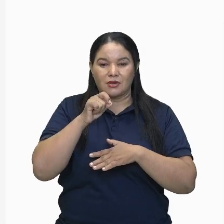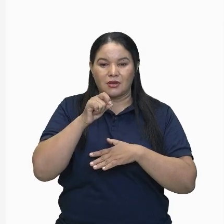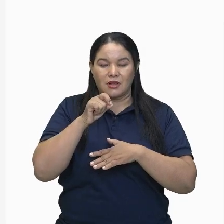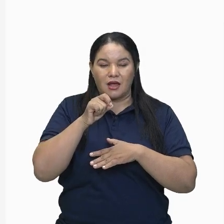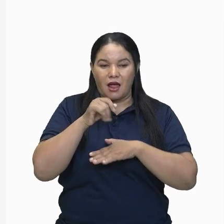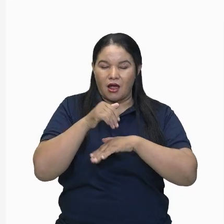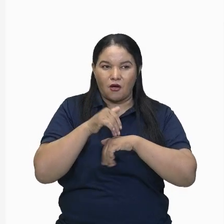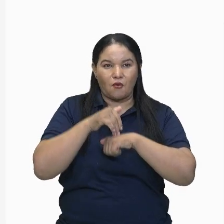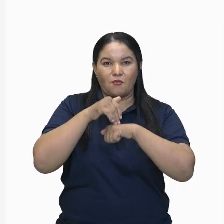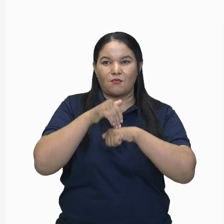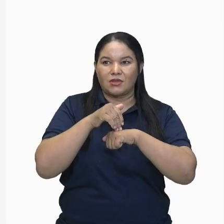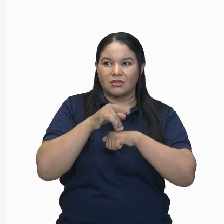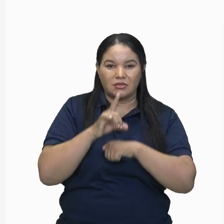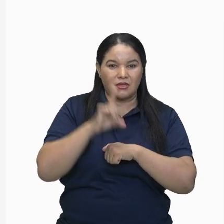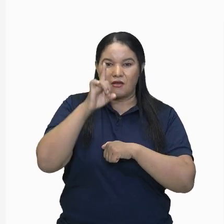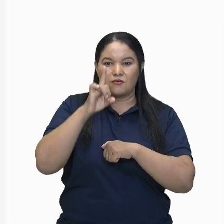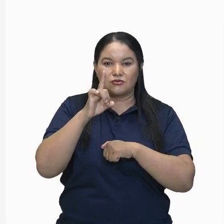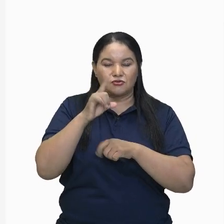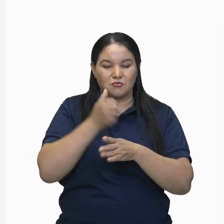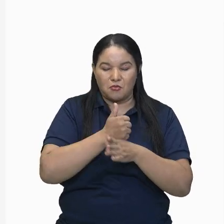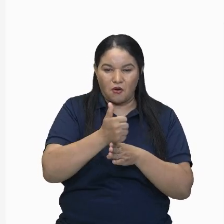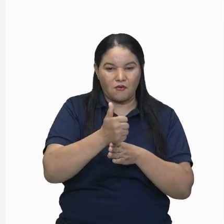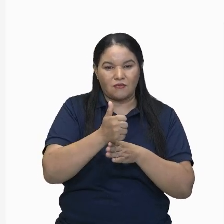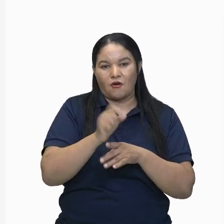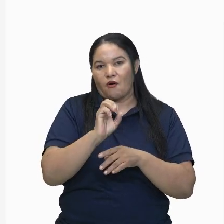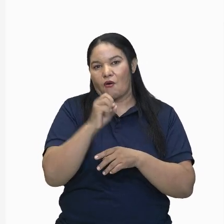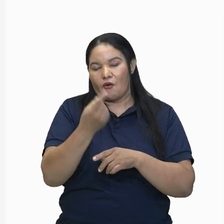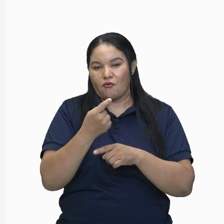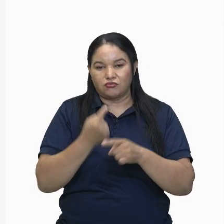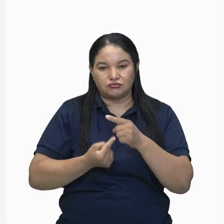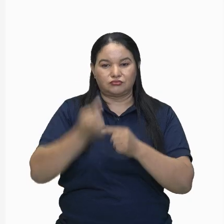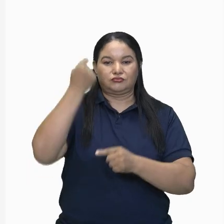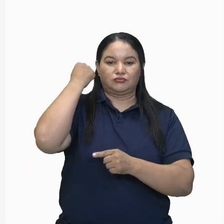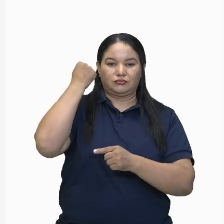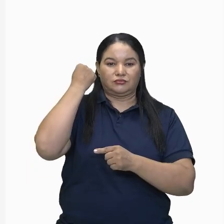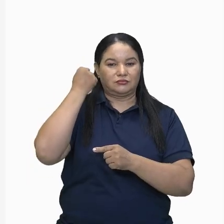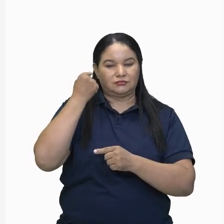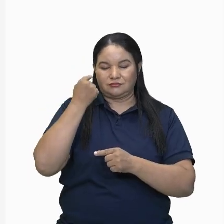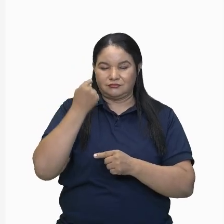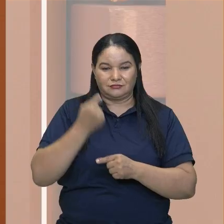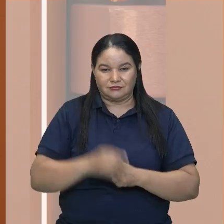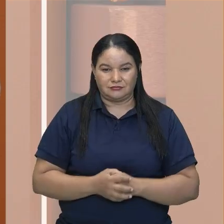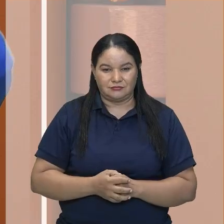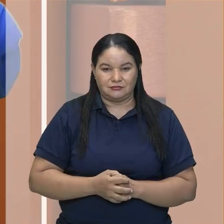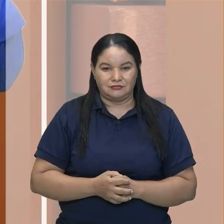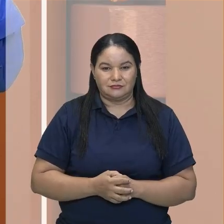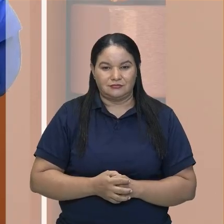Deus, nem à moral, nem à geração passada. Olha para mim.